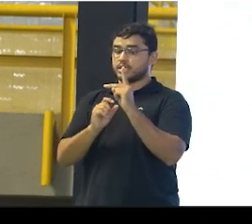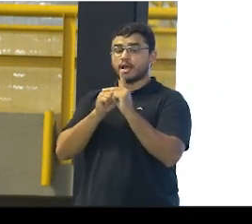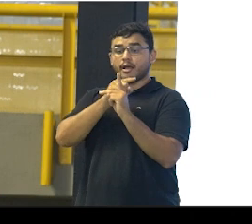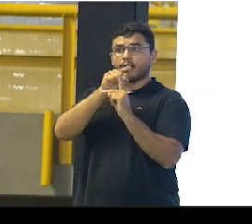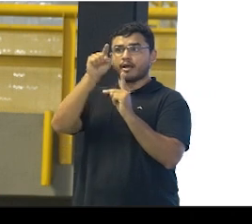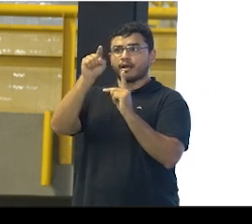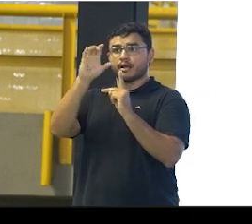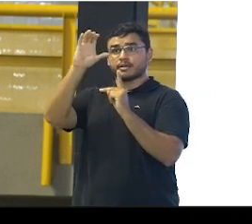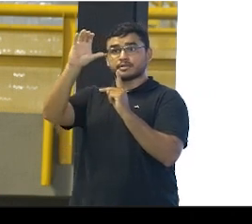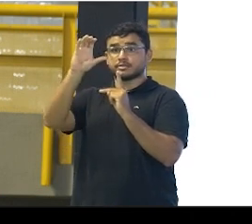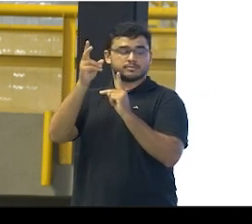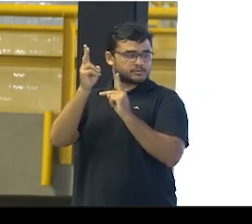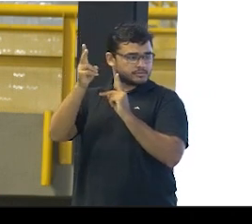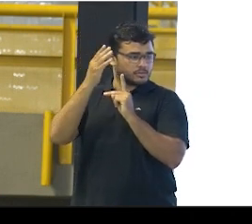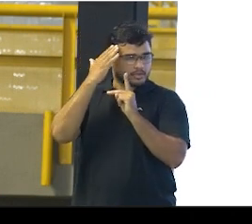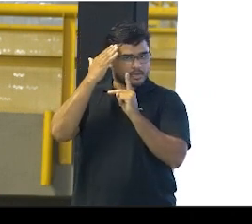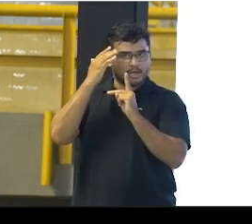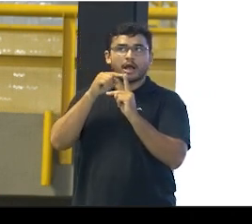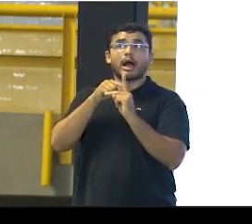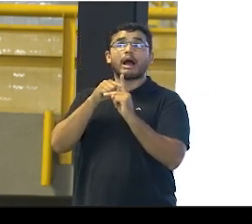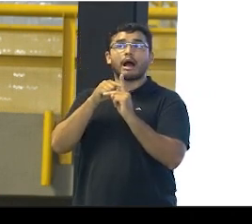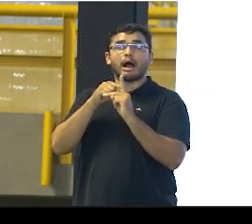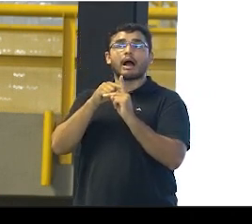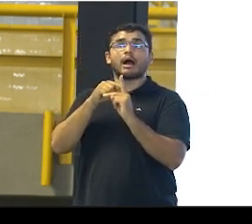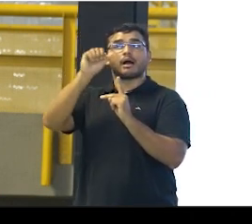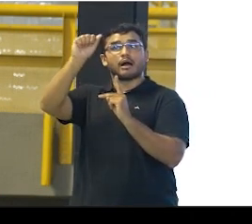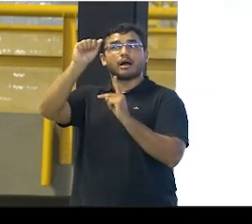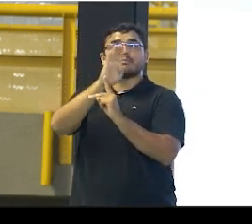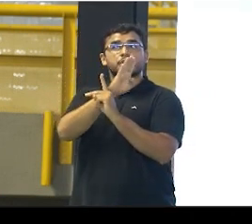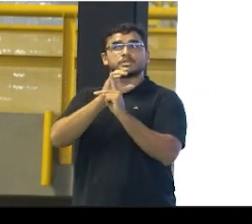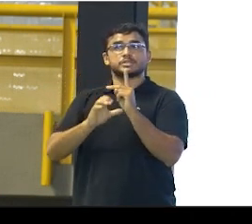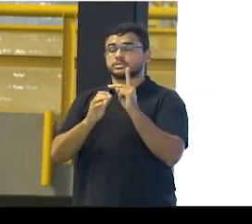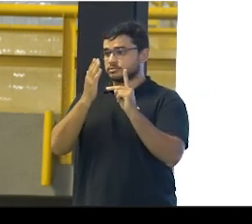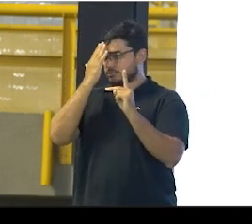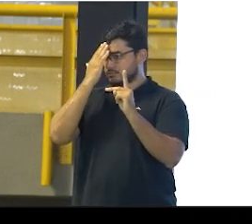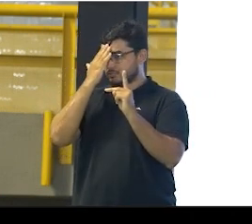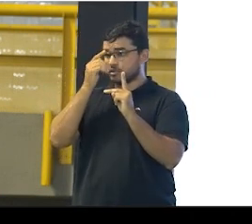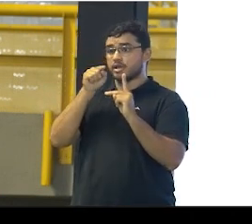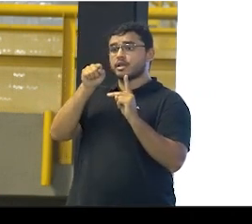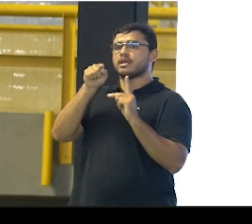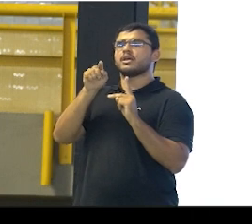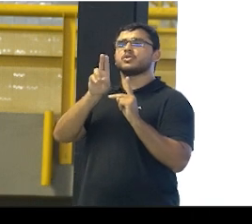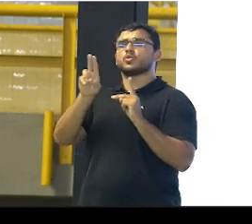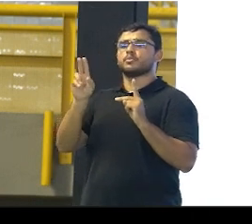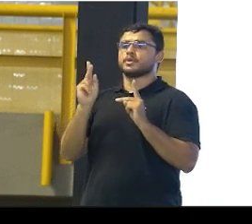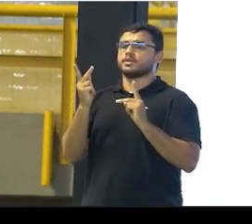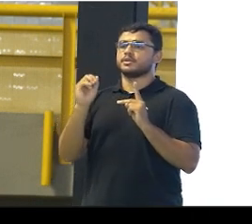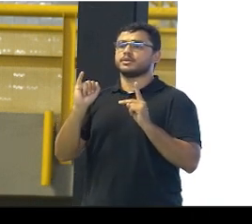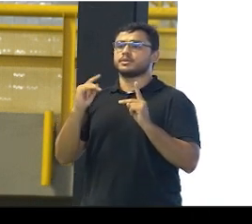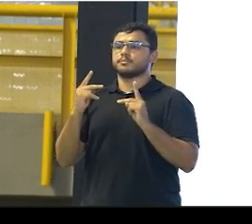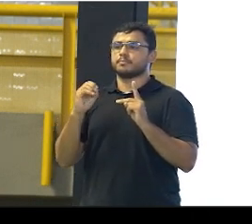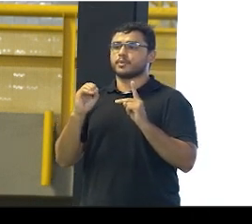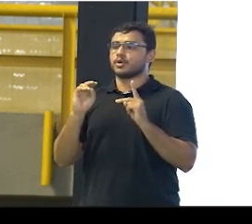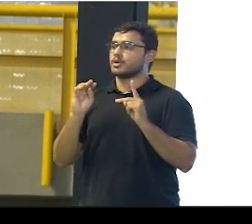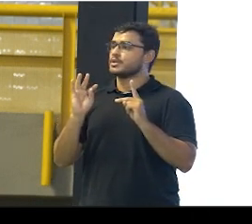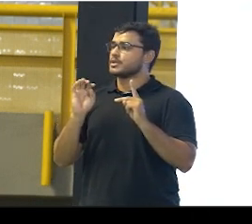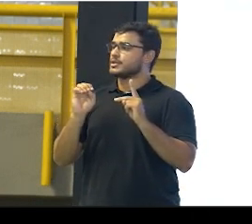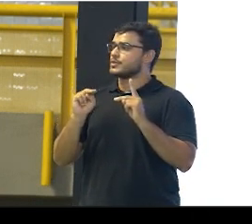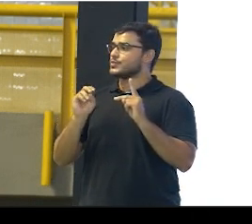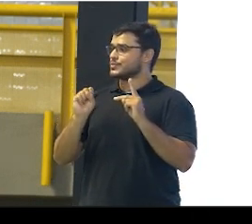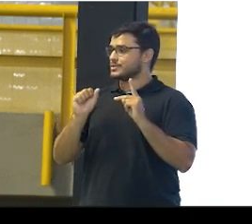que a hipotenusa é sempre o maior lado. Primeiro ponto. Hipotenusa ao quadrado é igual à soma